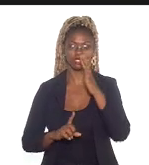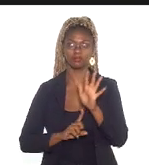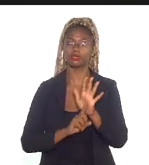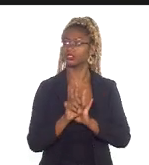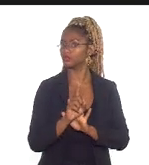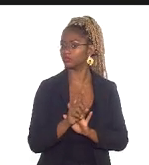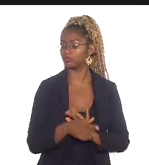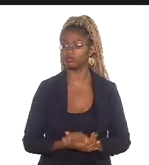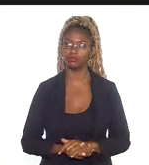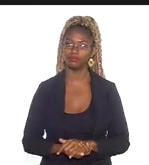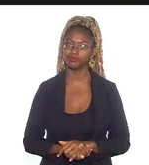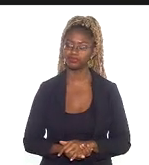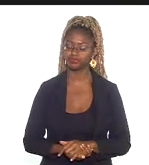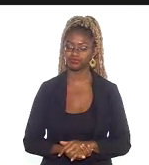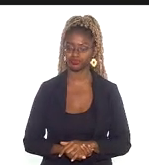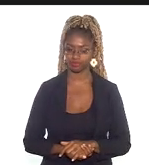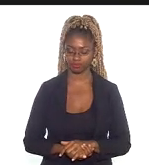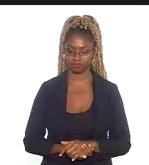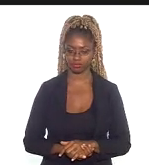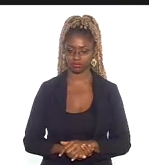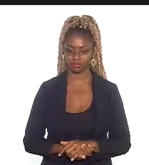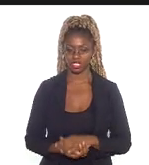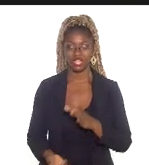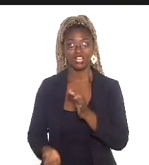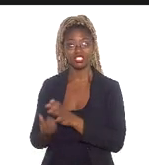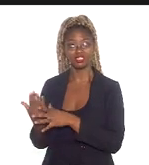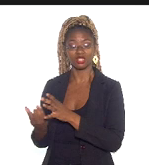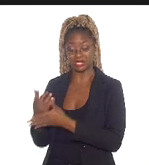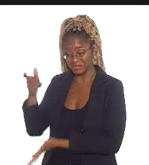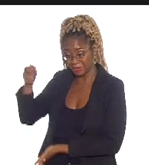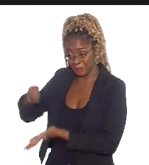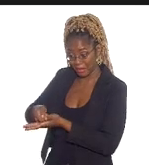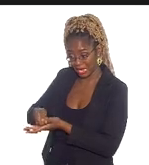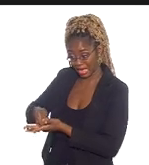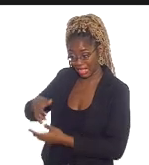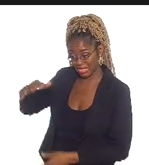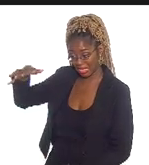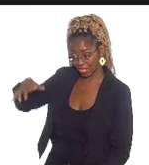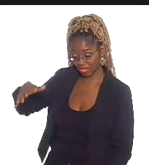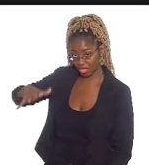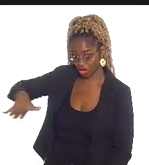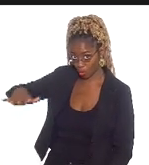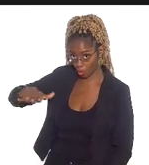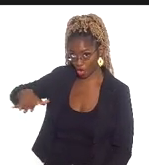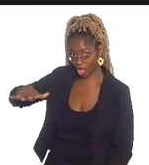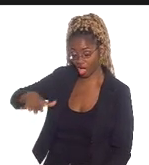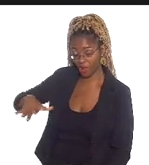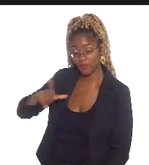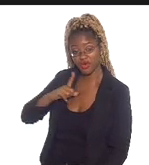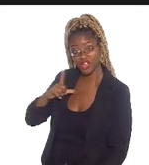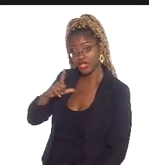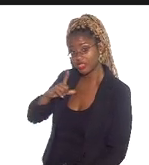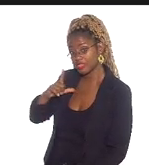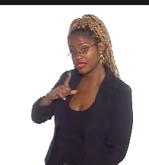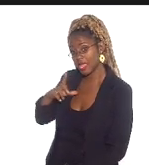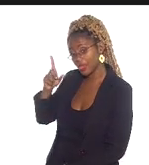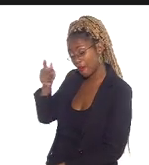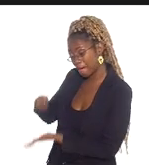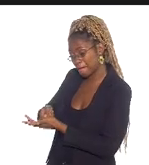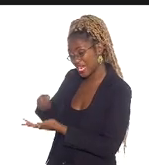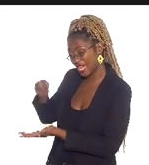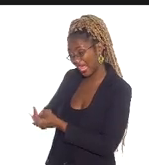a geração de obrigação num campo leva a alguma obrigação de que a